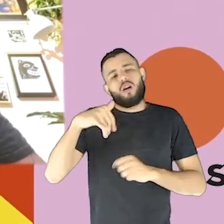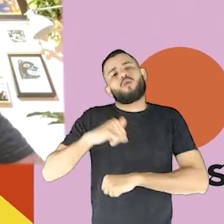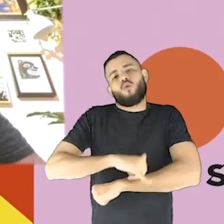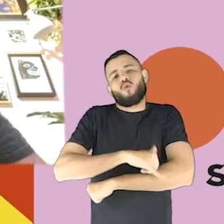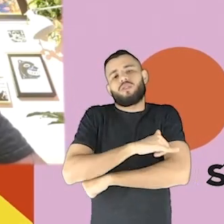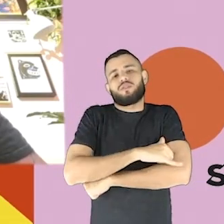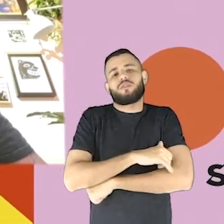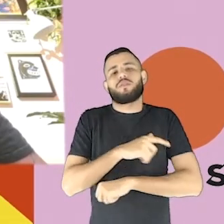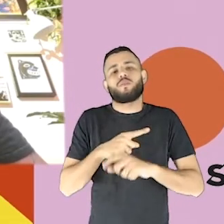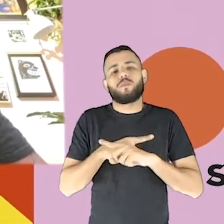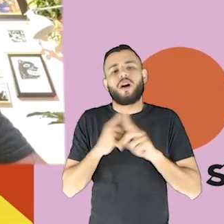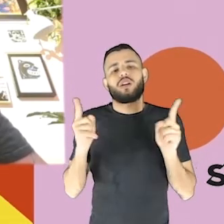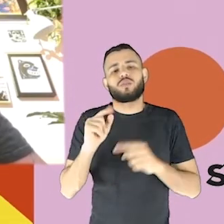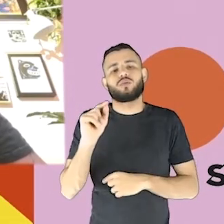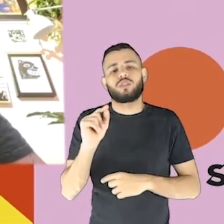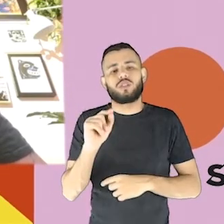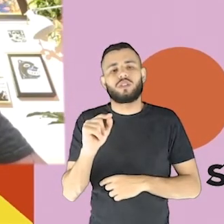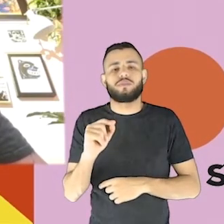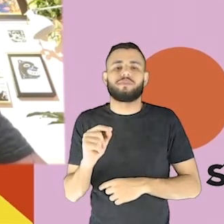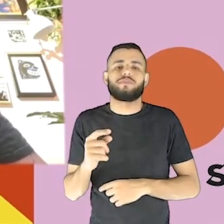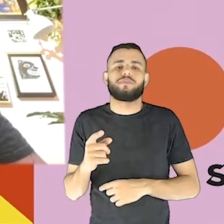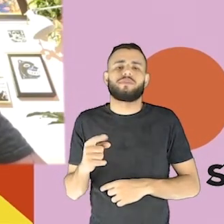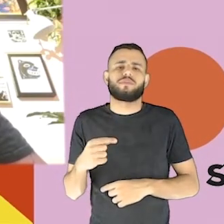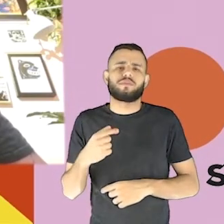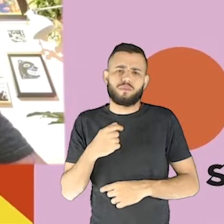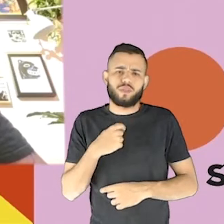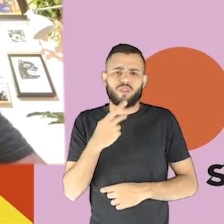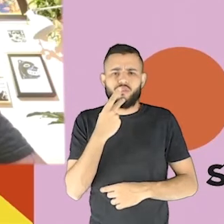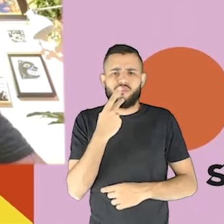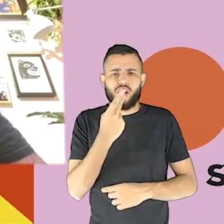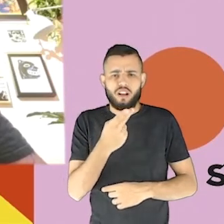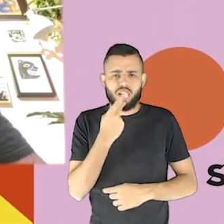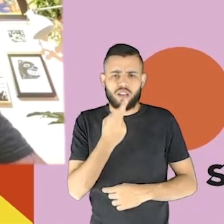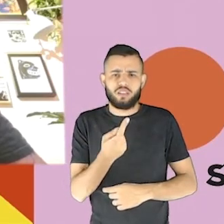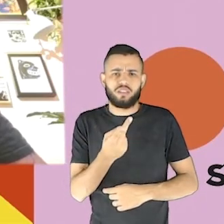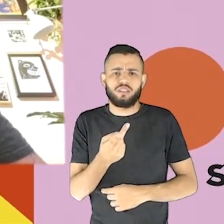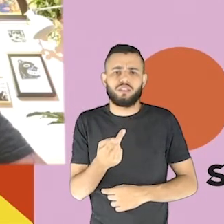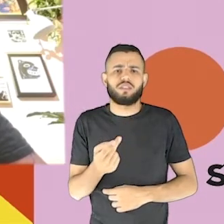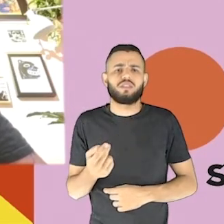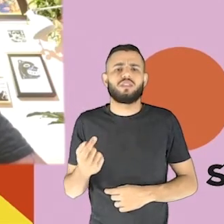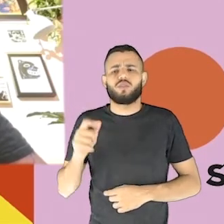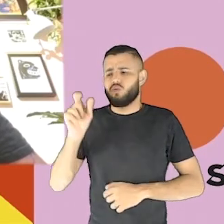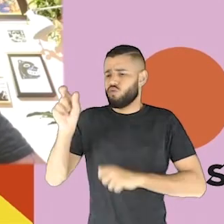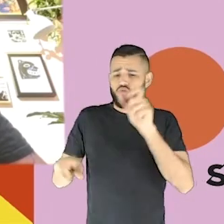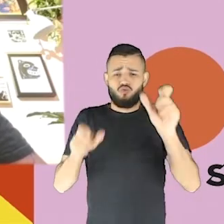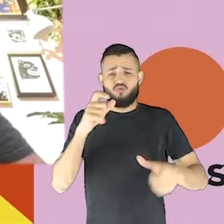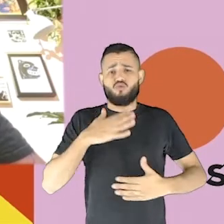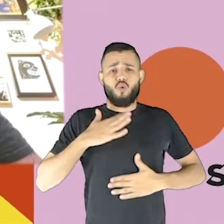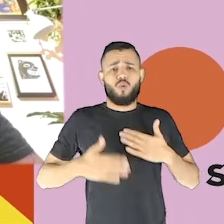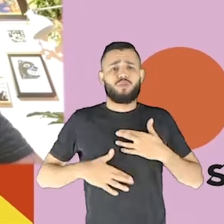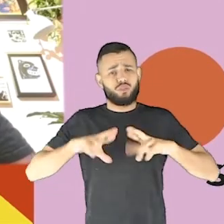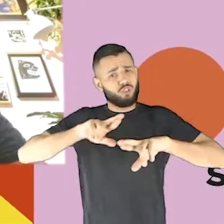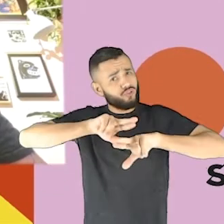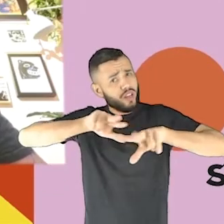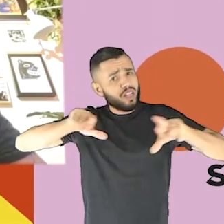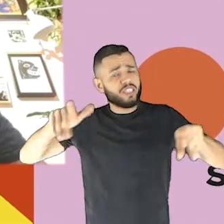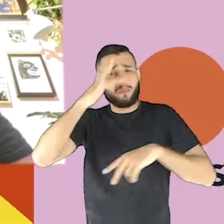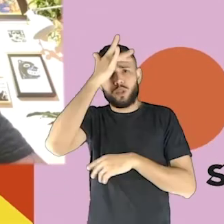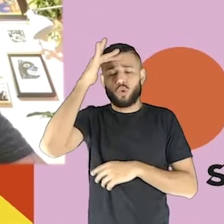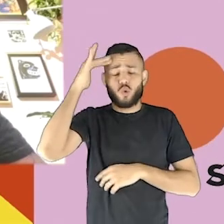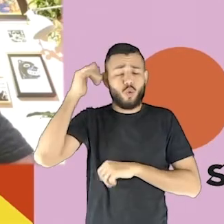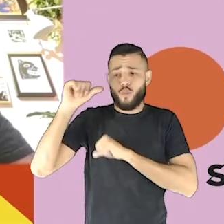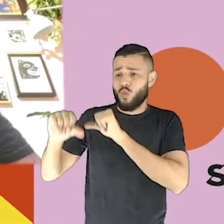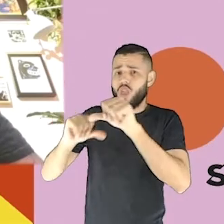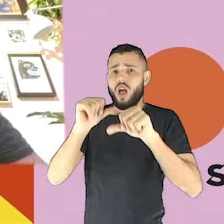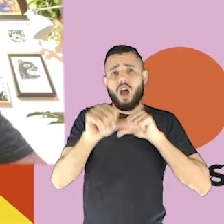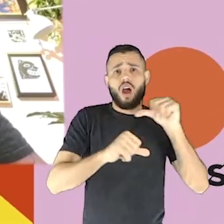né? Só que aí ninguém leva em conta esse lance que eu falei nos diferentes corpos, que as pessoas mudaram,